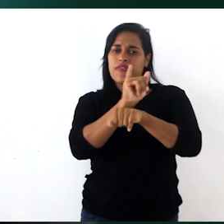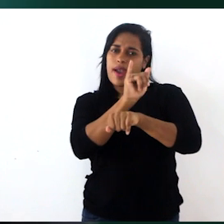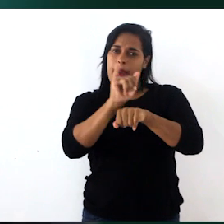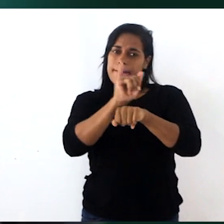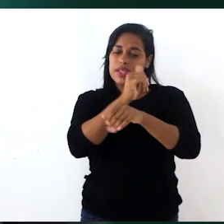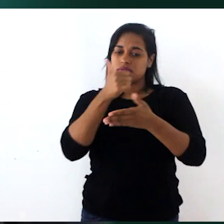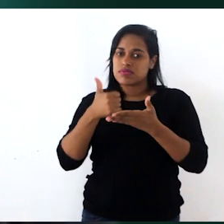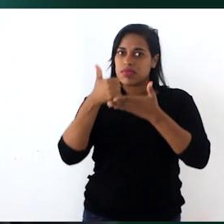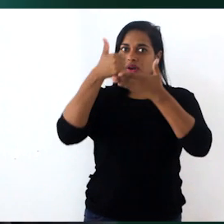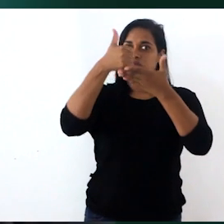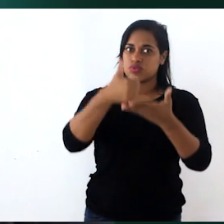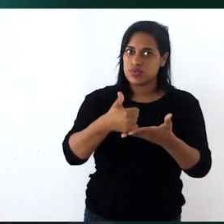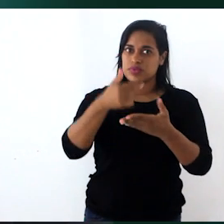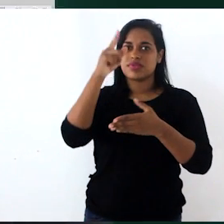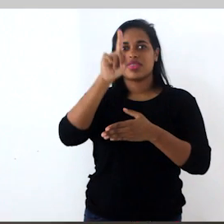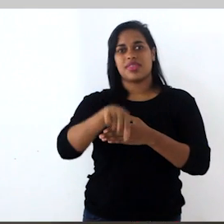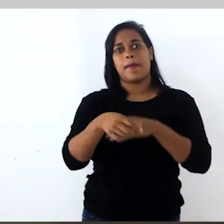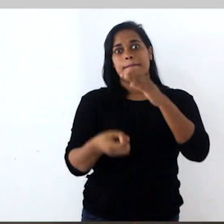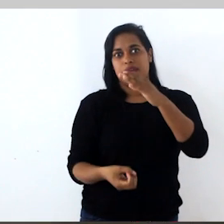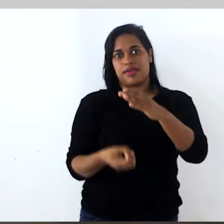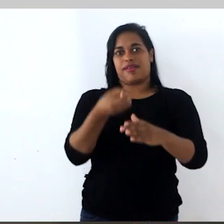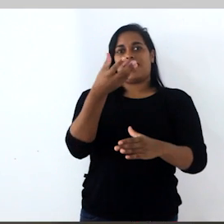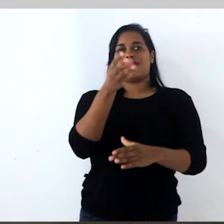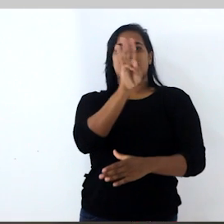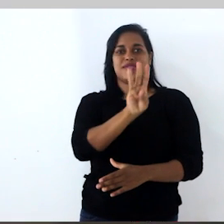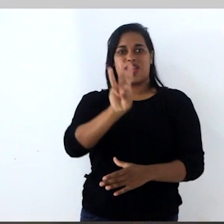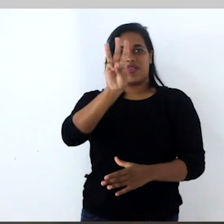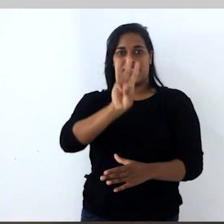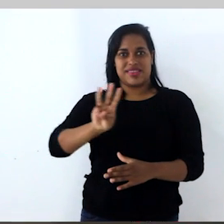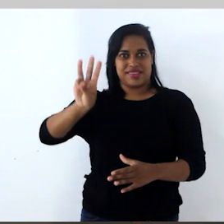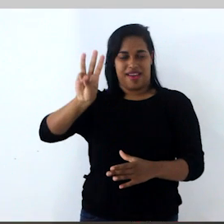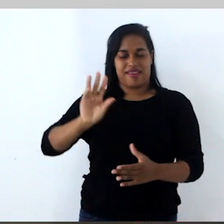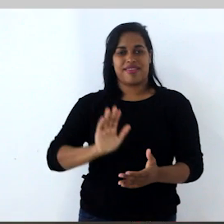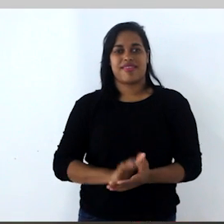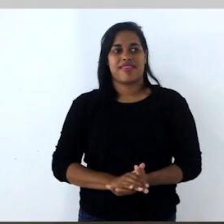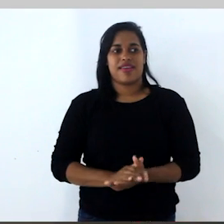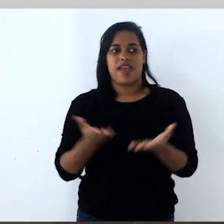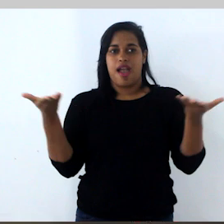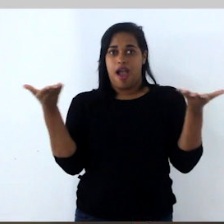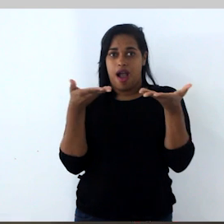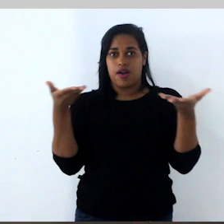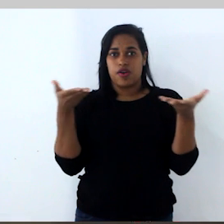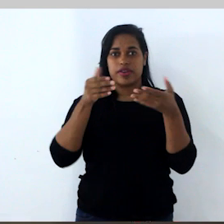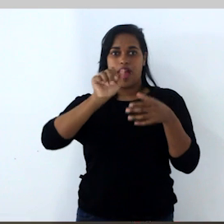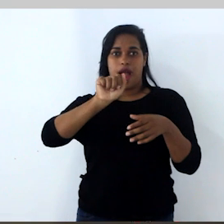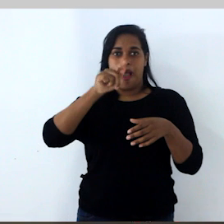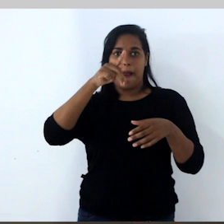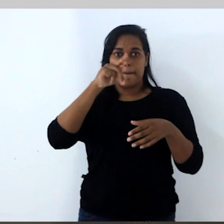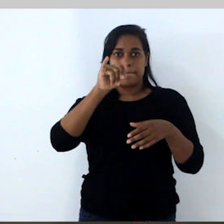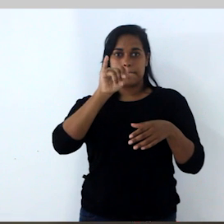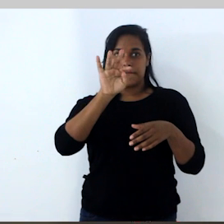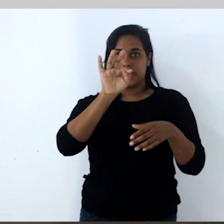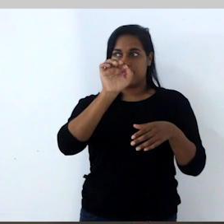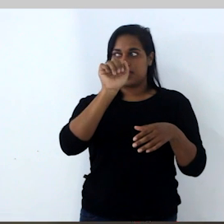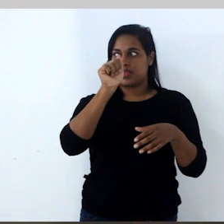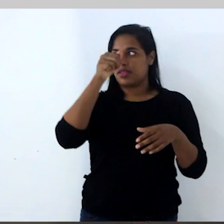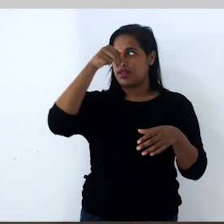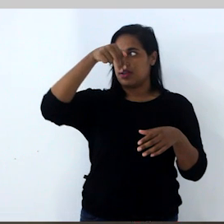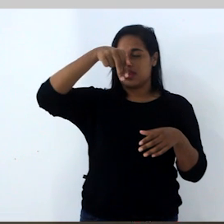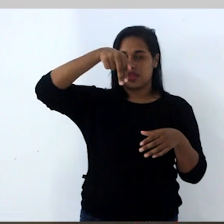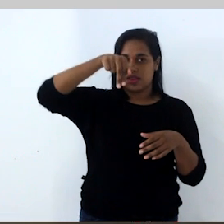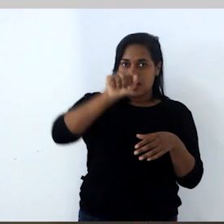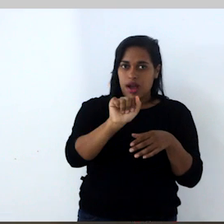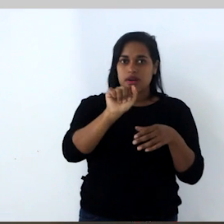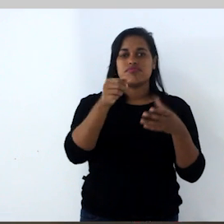de criação de websites dinâmicos. Então vamos aqui para o Aptana, vamos começar com um